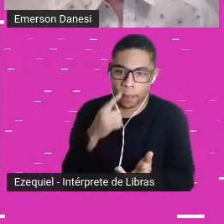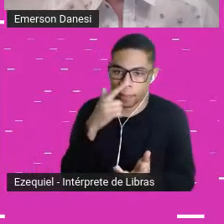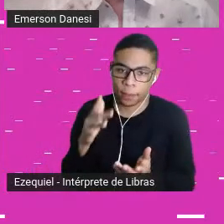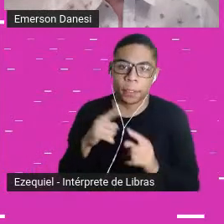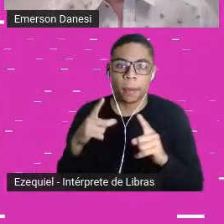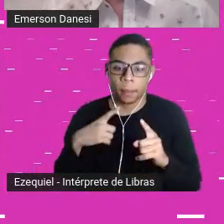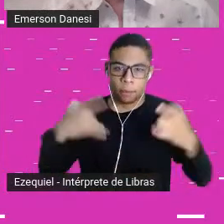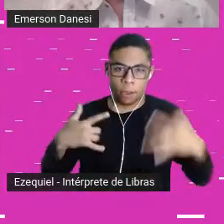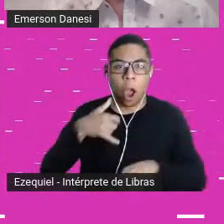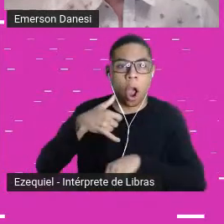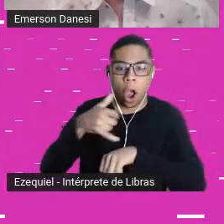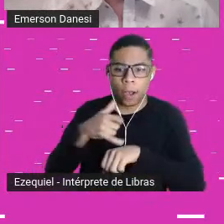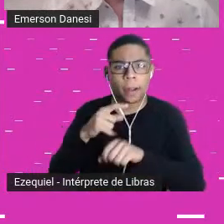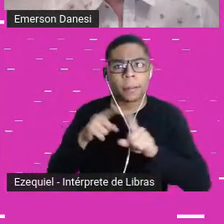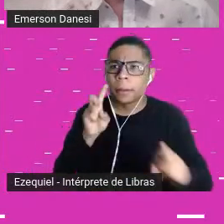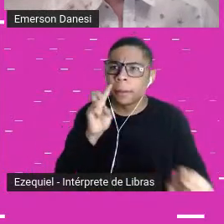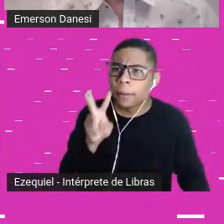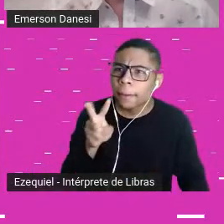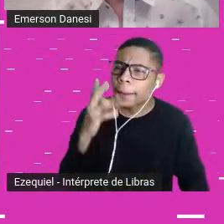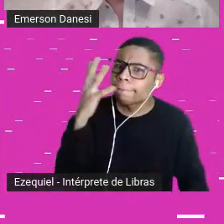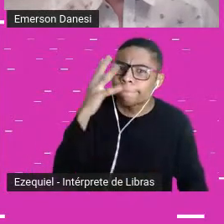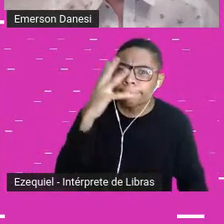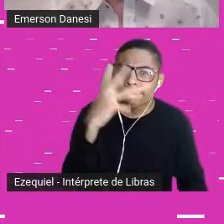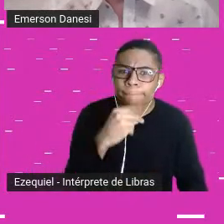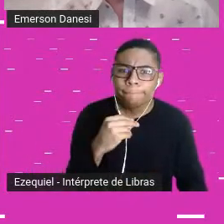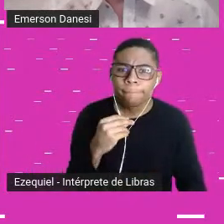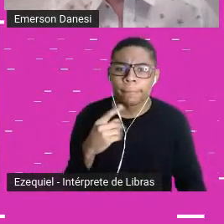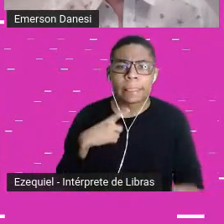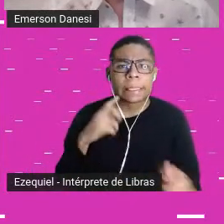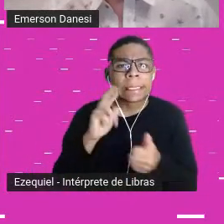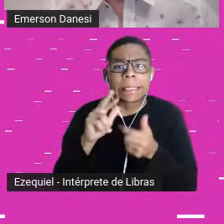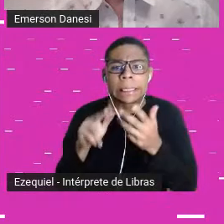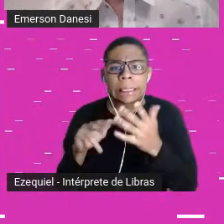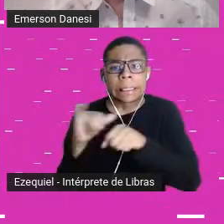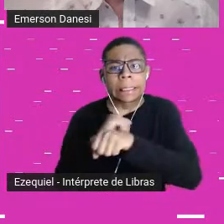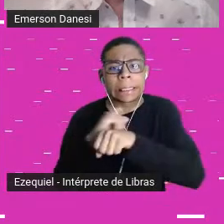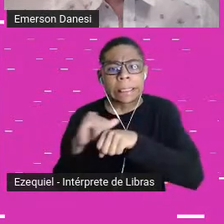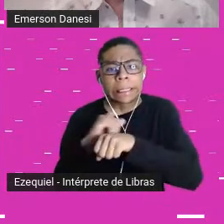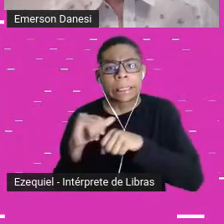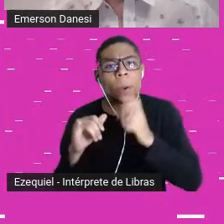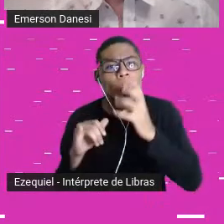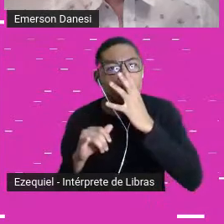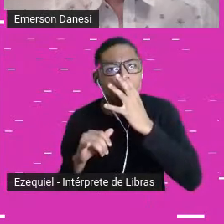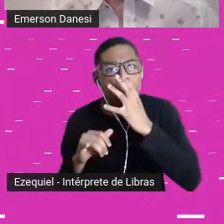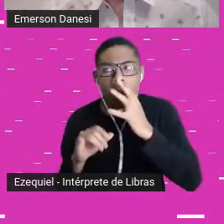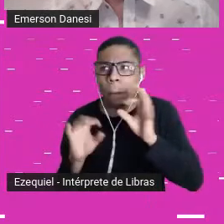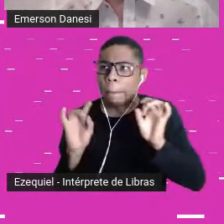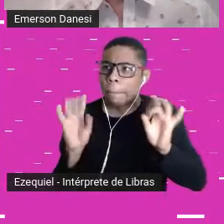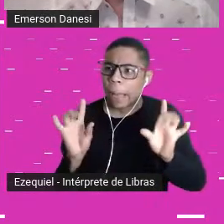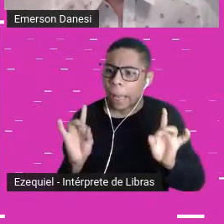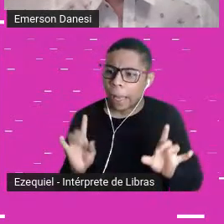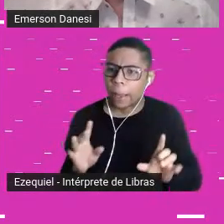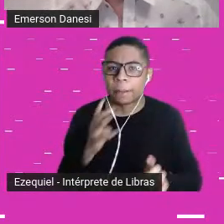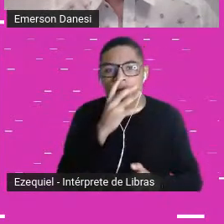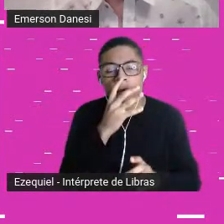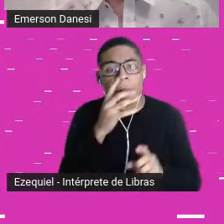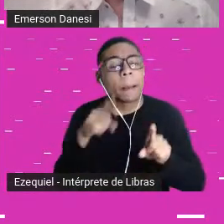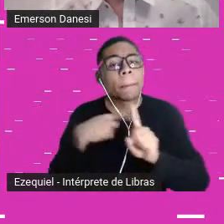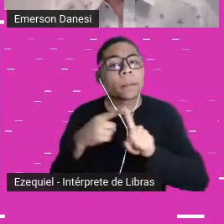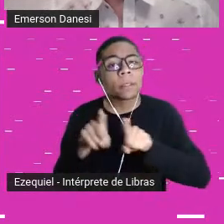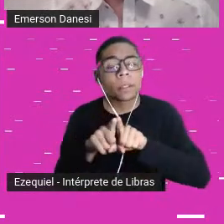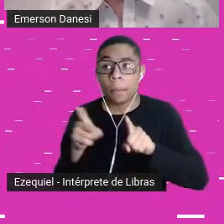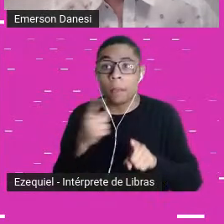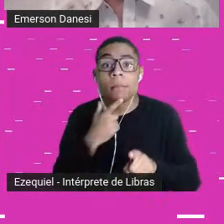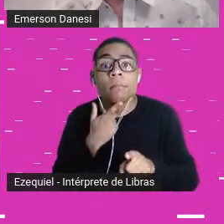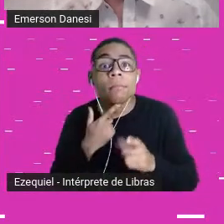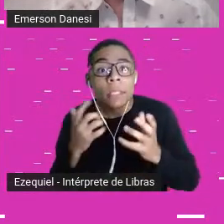esteticamente era bonito demais. Então, ele tinha escolhas estéticas que eram muito precisas e que comunicavam aquilo que ele queria de um